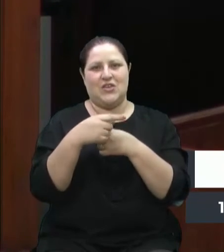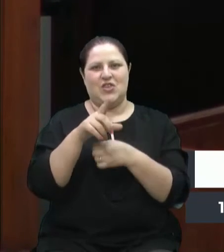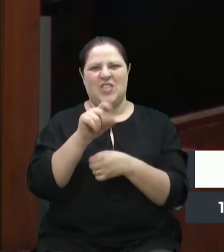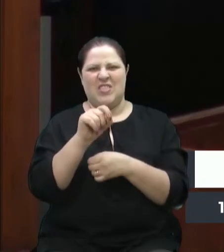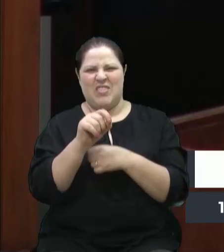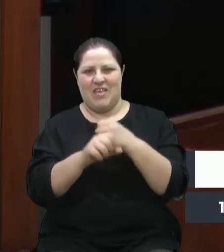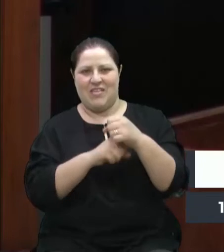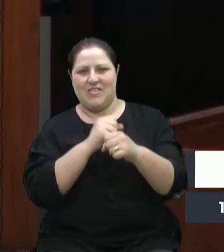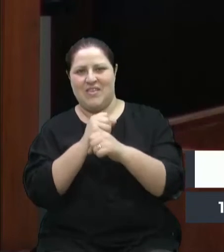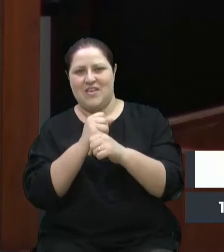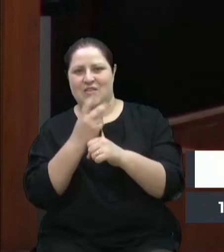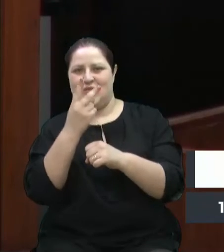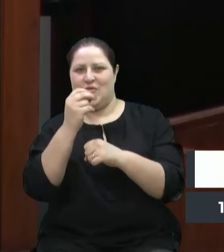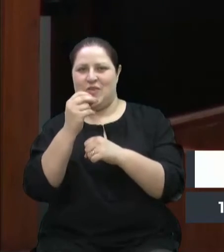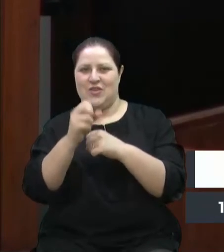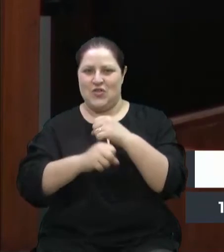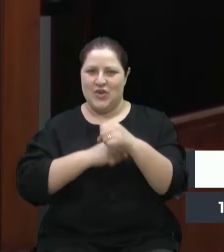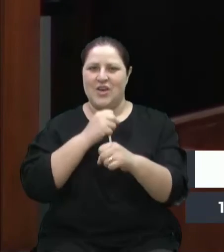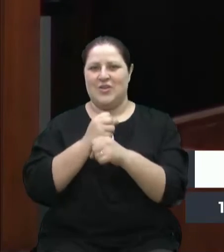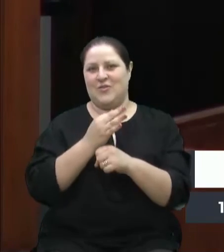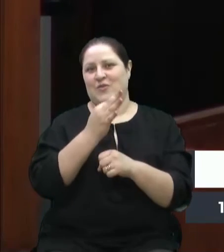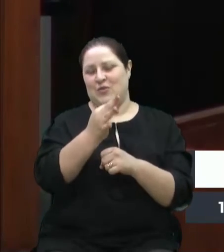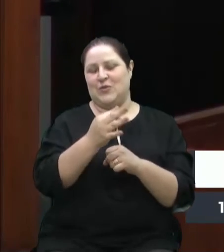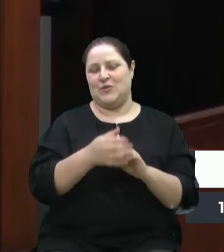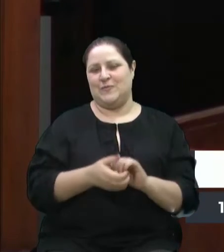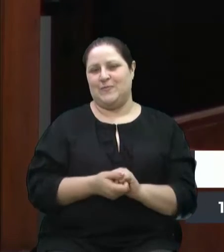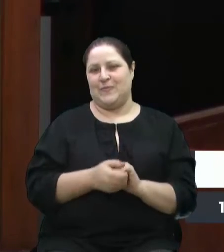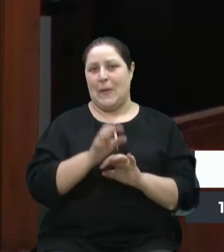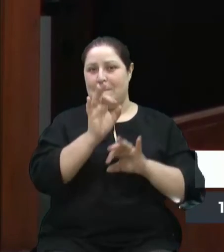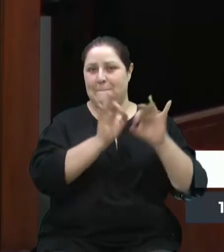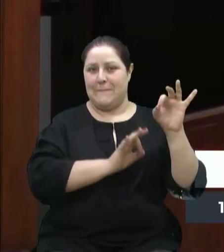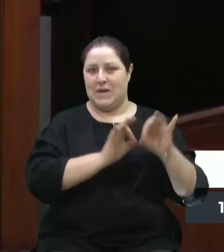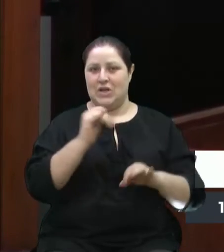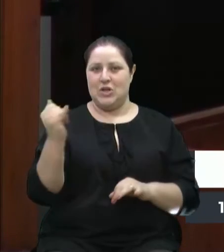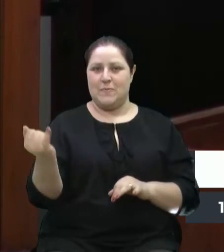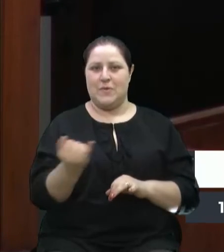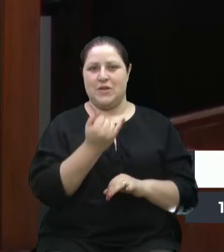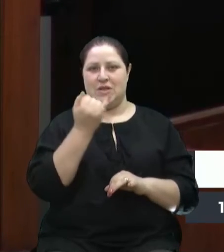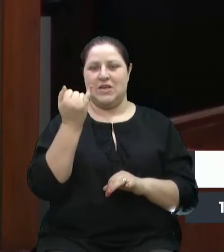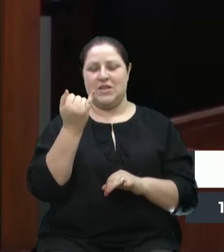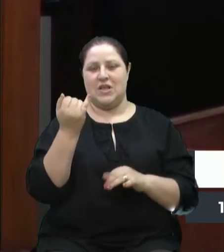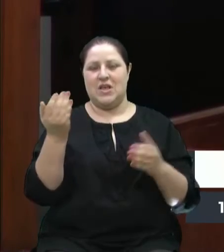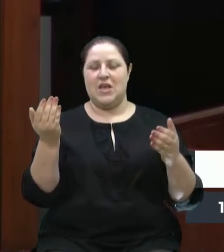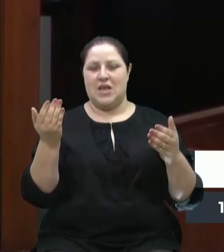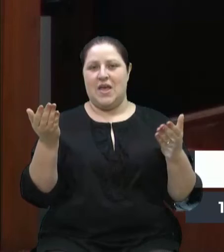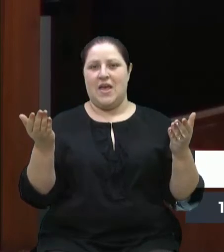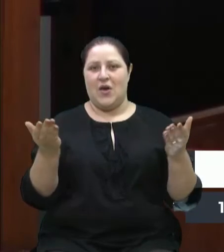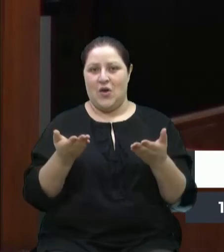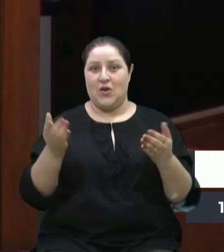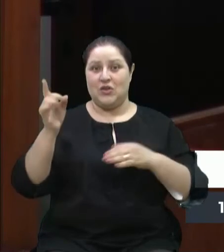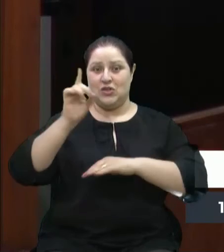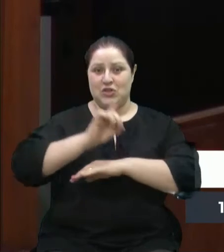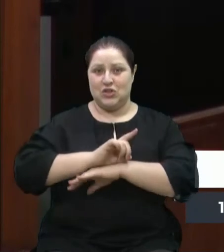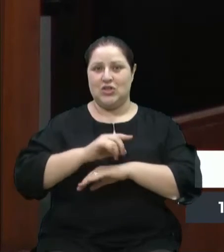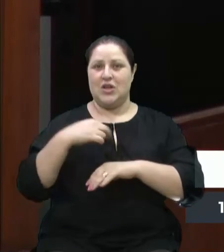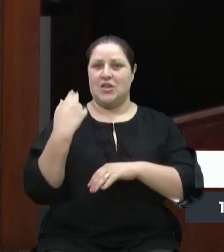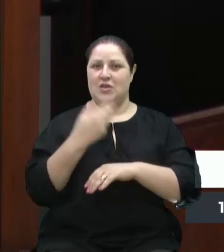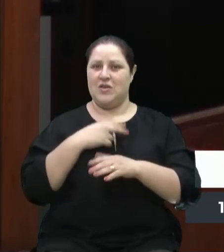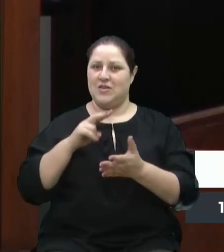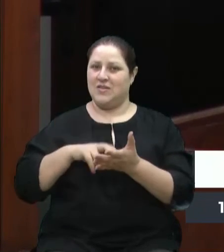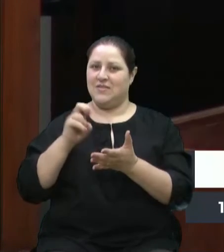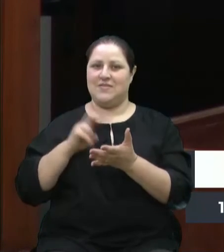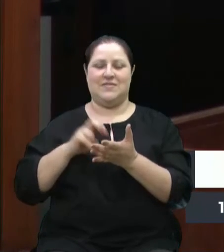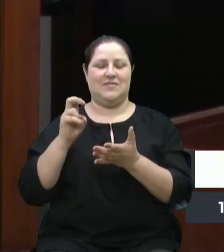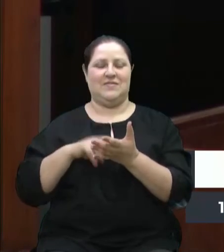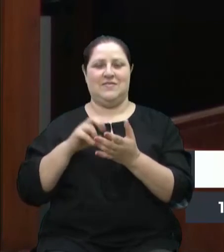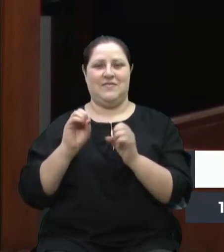plano ele é muito importante, e eu tenho a certeza de que é um dia para a gente celebrar. Mais um problema grande,